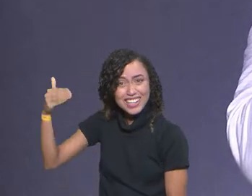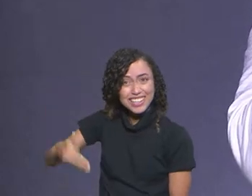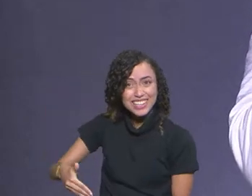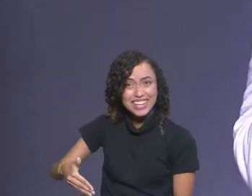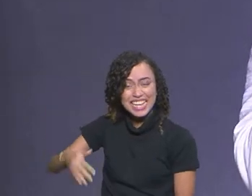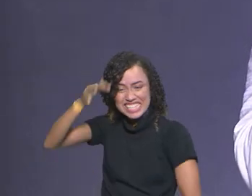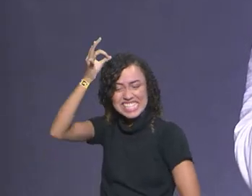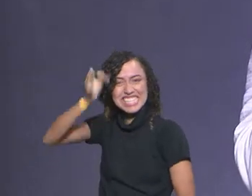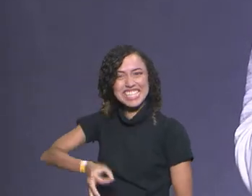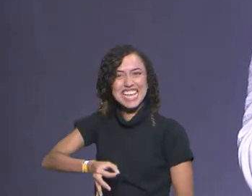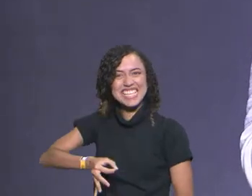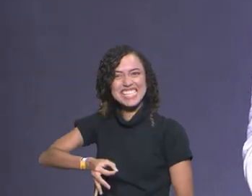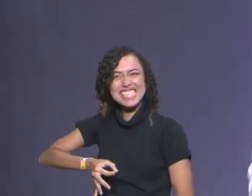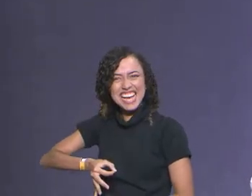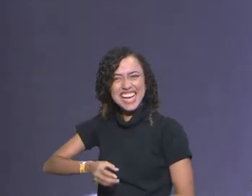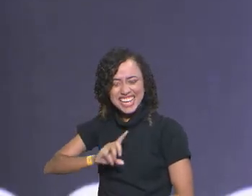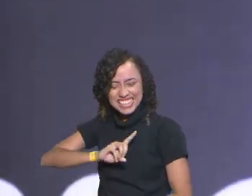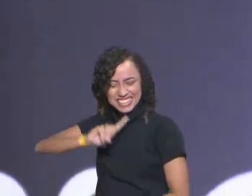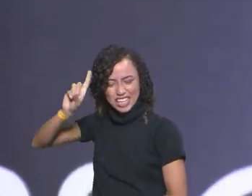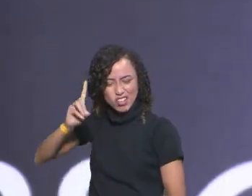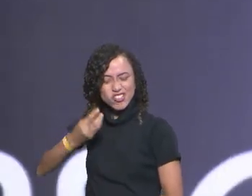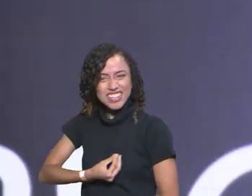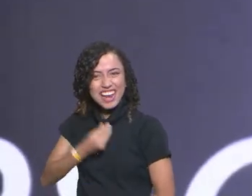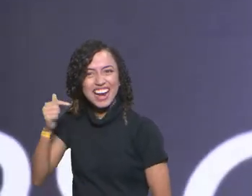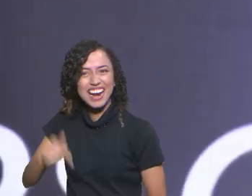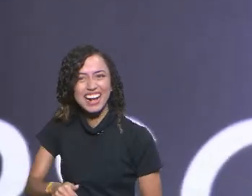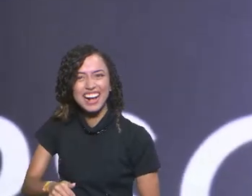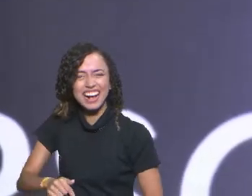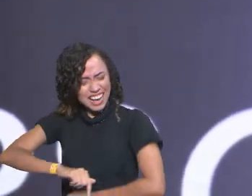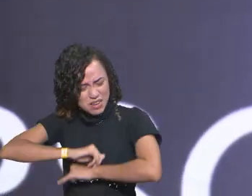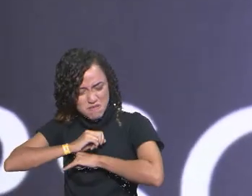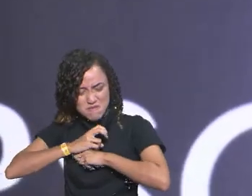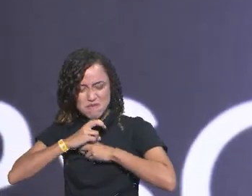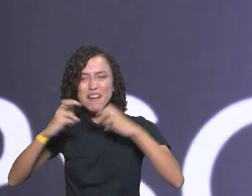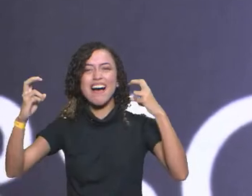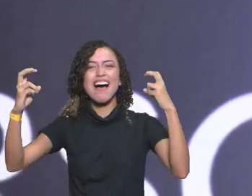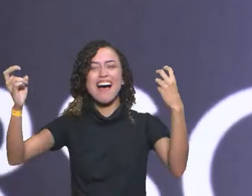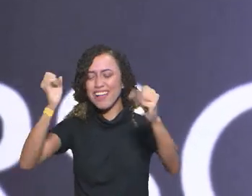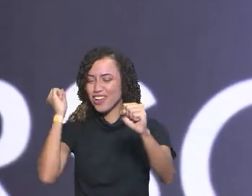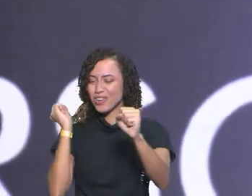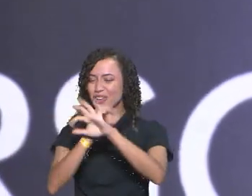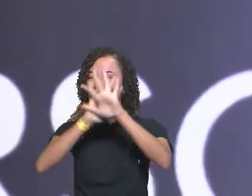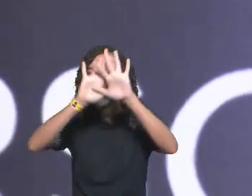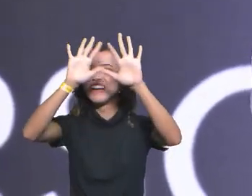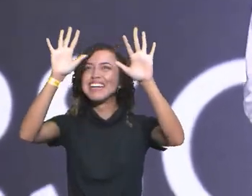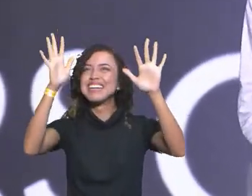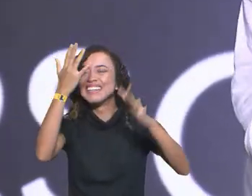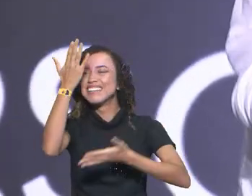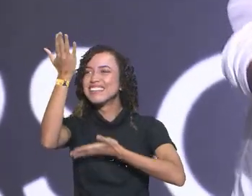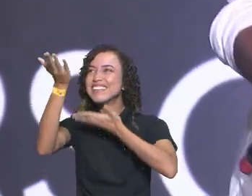quem tem certeza então que ele está aqui abre a boca e glorifica o nome dele